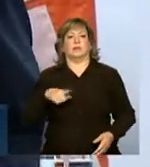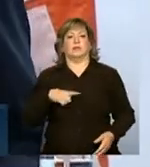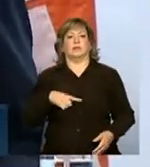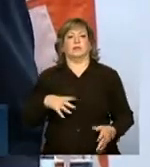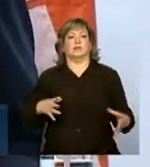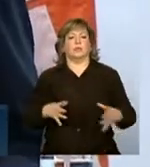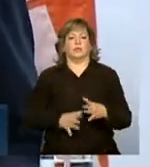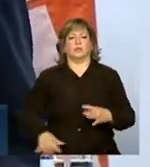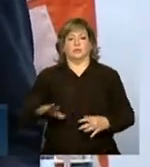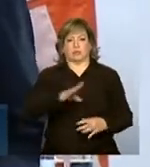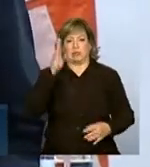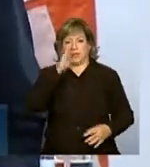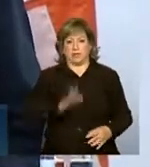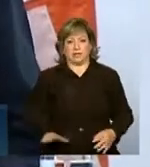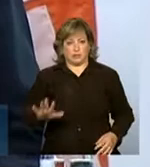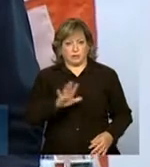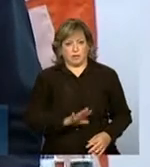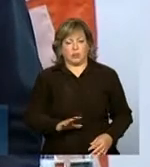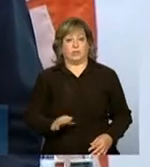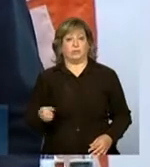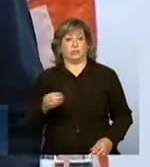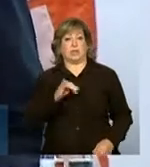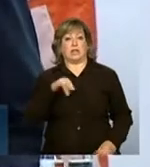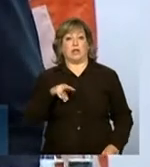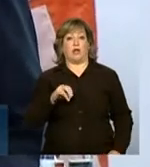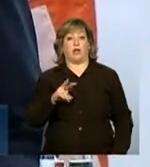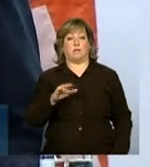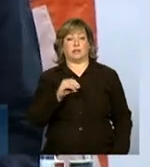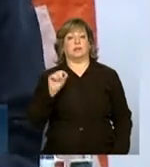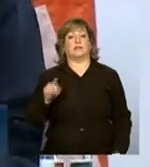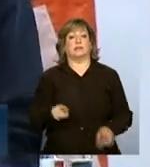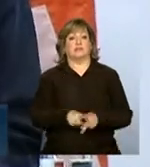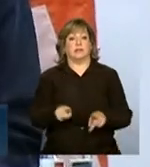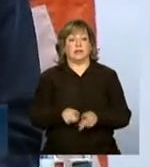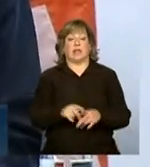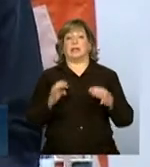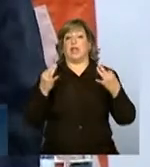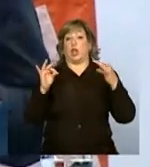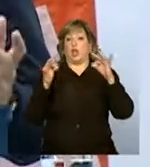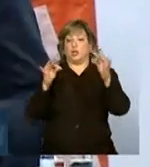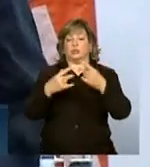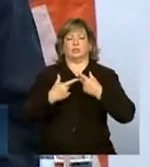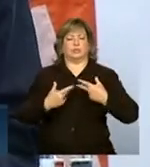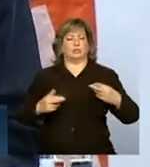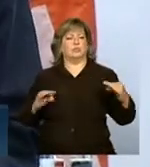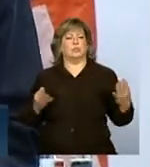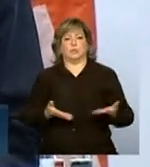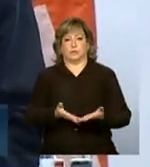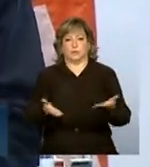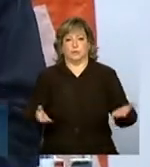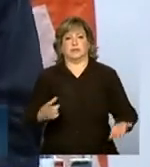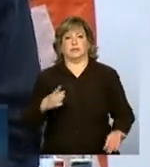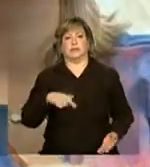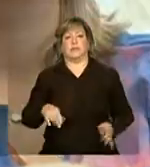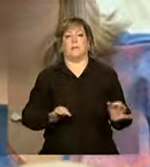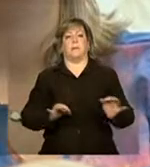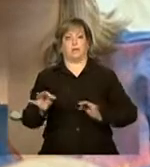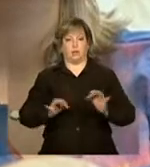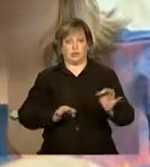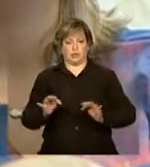nacional, valorizar a inovação e a capacidade de absorção tecnológica. Tudo isso que está presente no